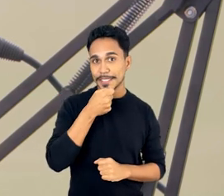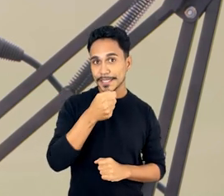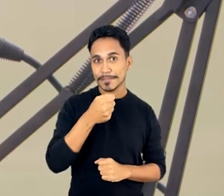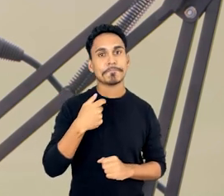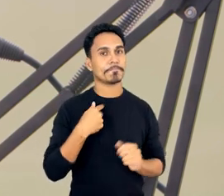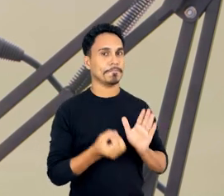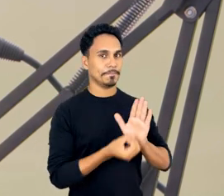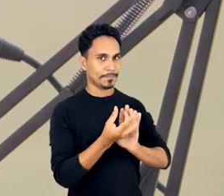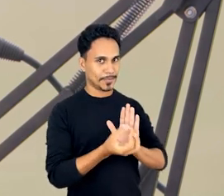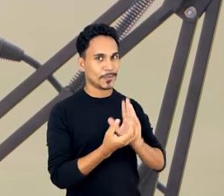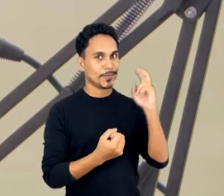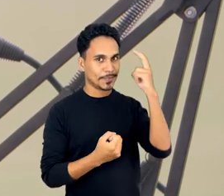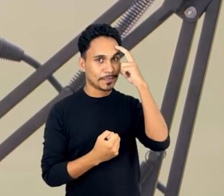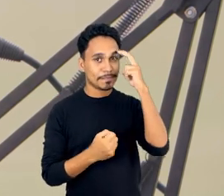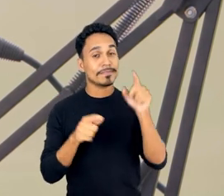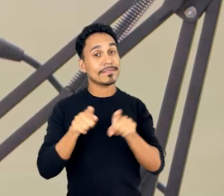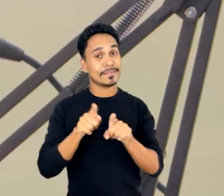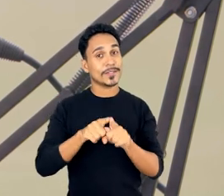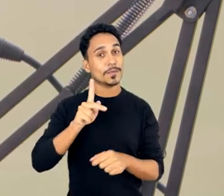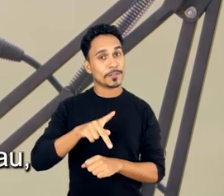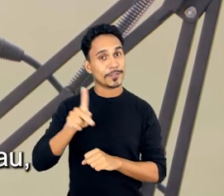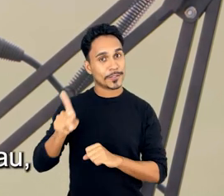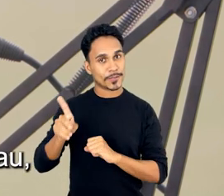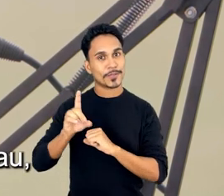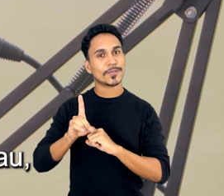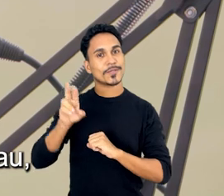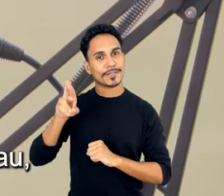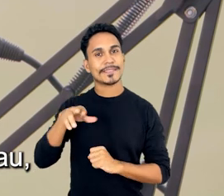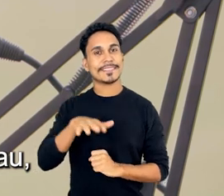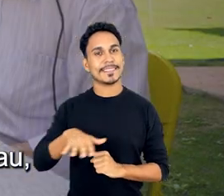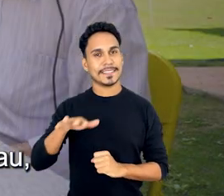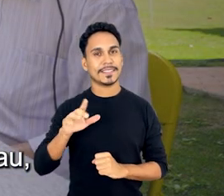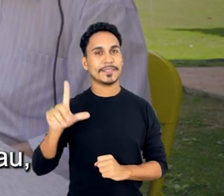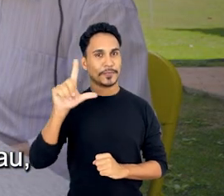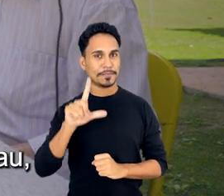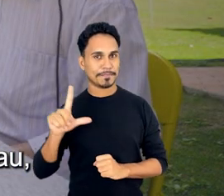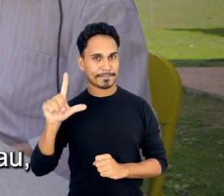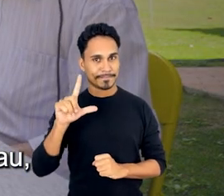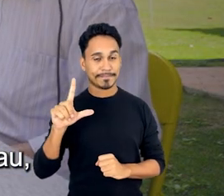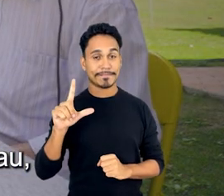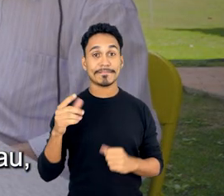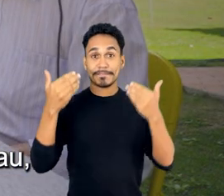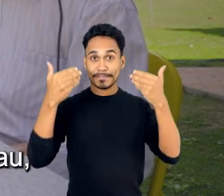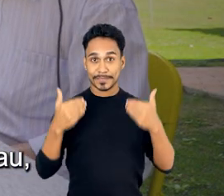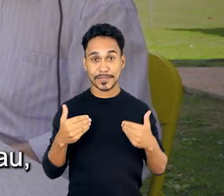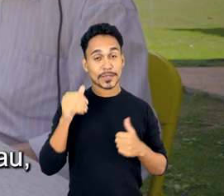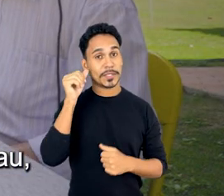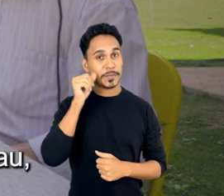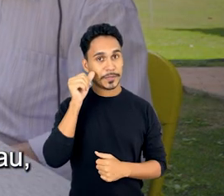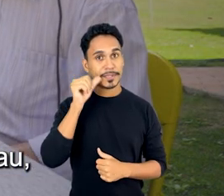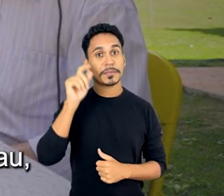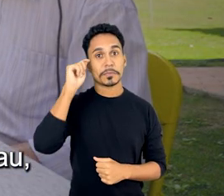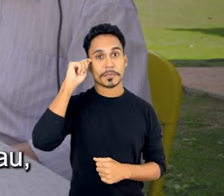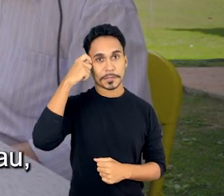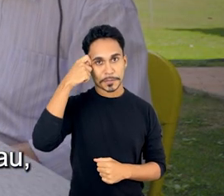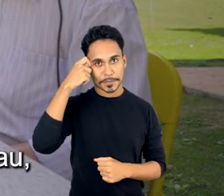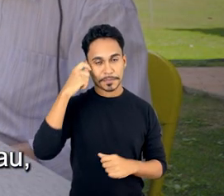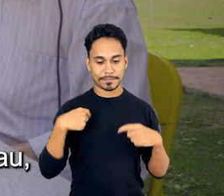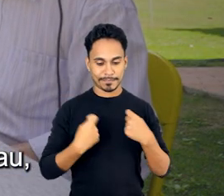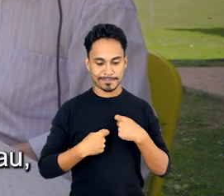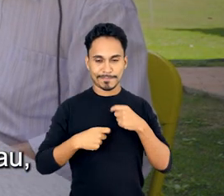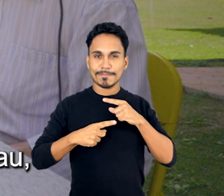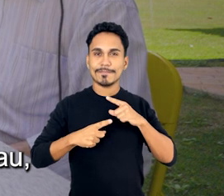e Professora Doutora de literatura vou fazer rápidamente minha autod descrição Eu sou uma mulher preta tô usando uma camisa de botão Rosa